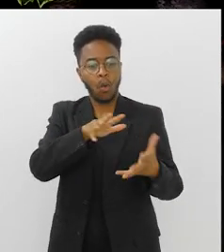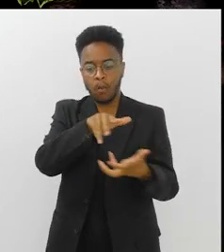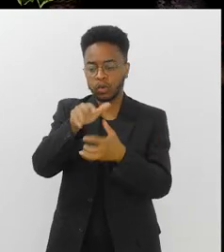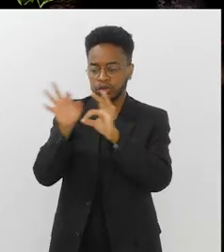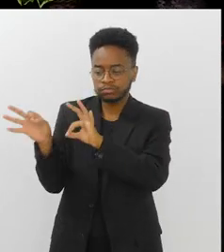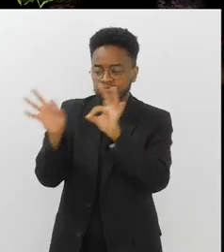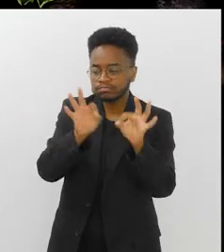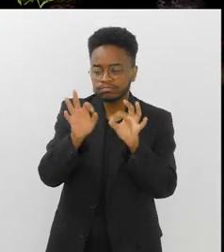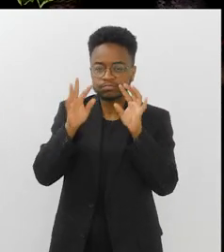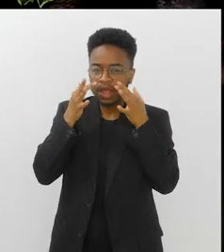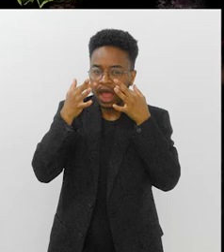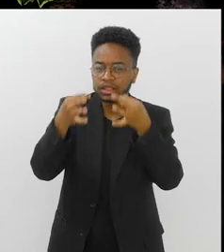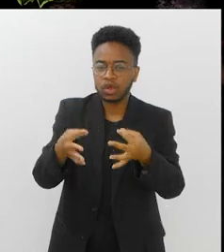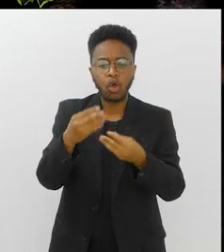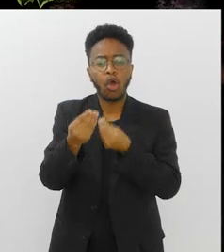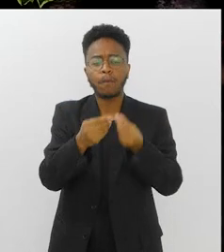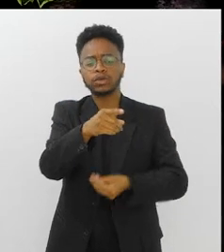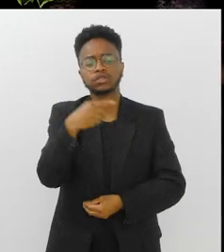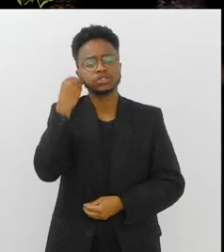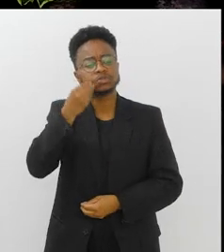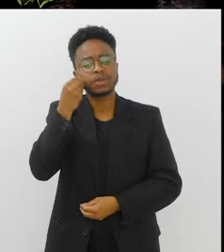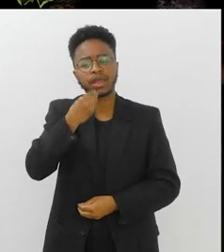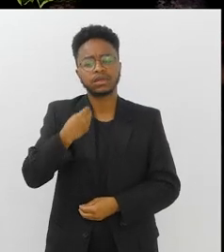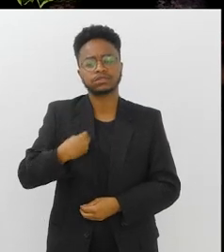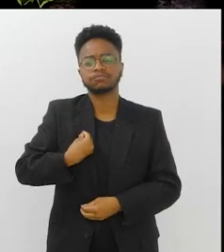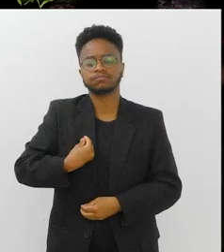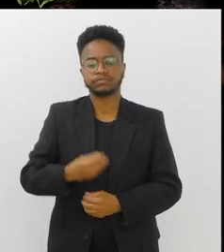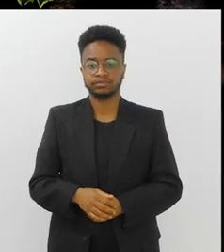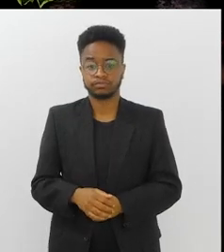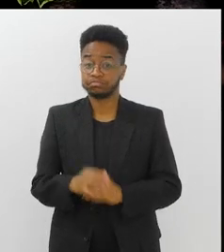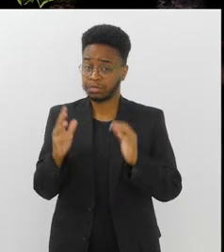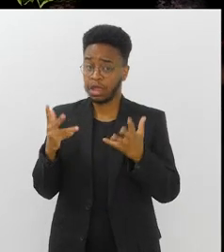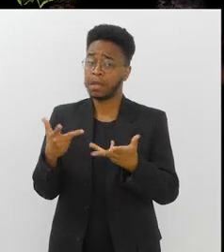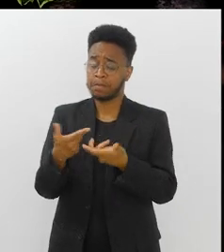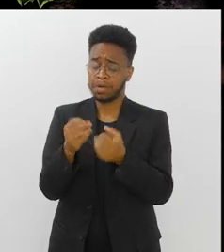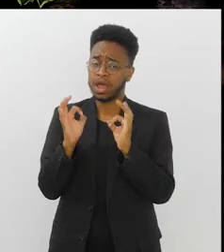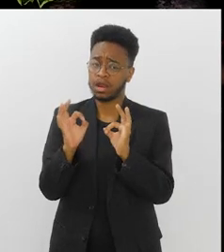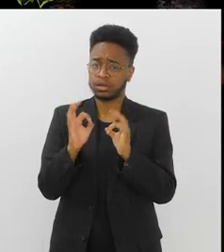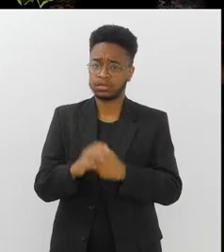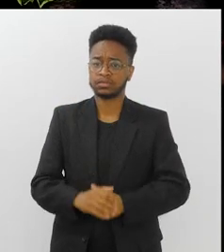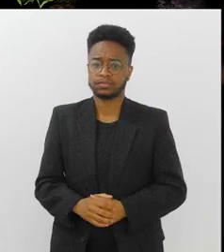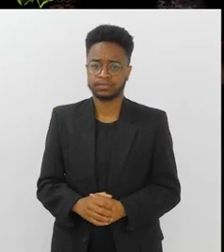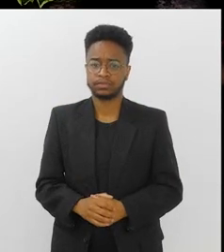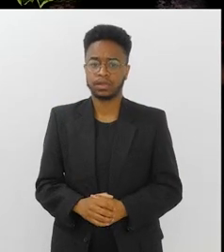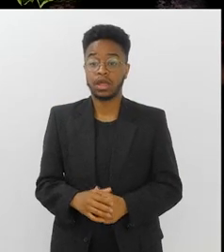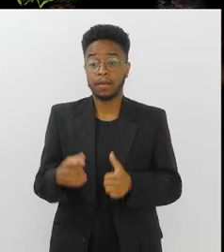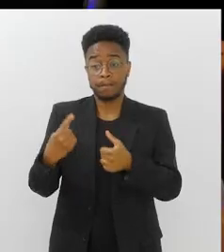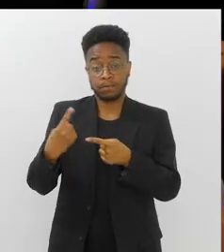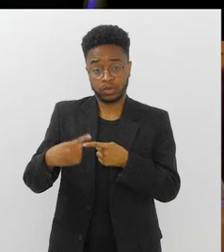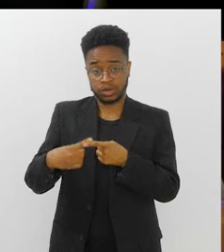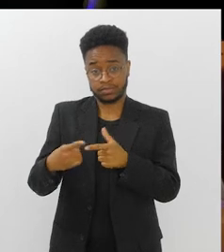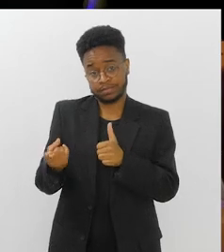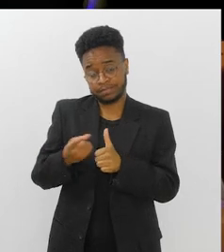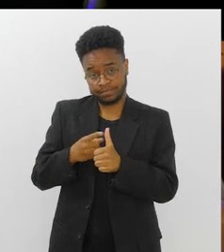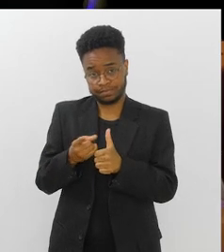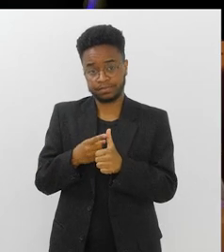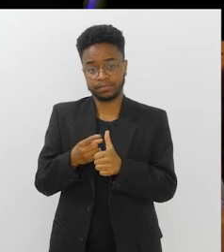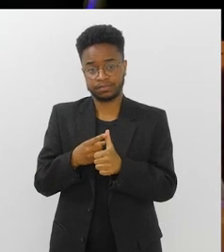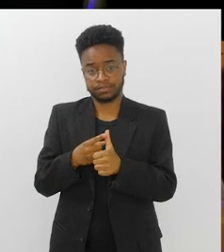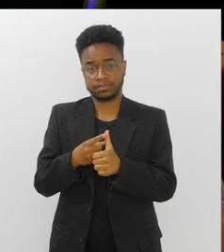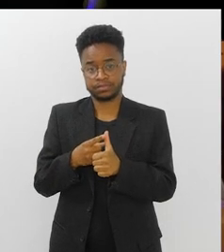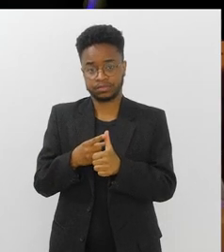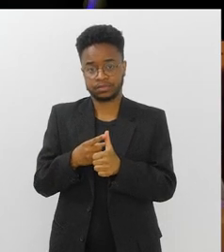inteiro como é que foi essa experiência para você foi incrível sabe eh primeiro que